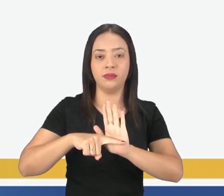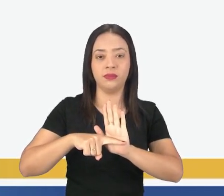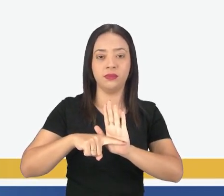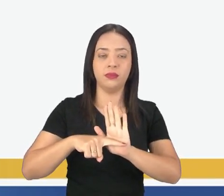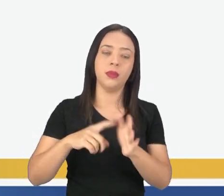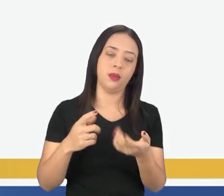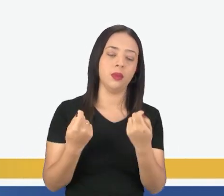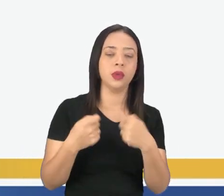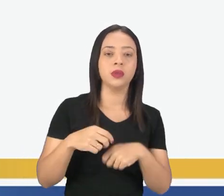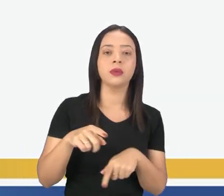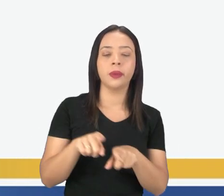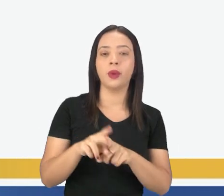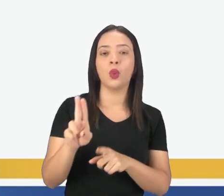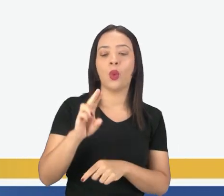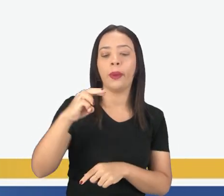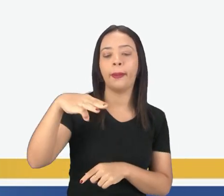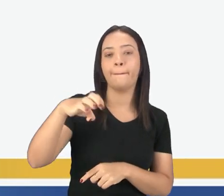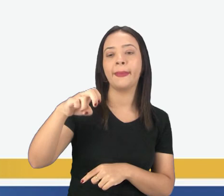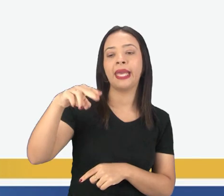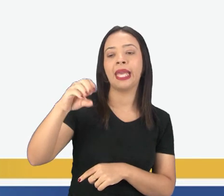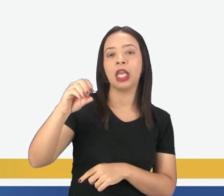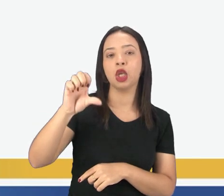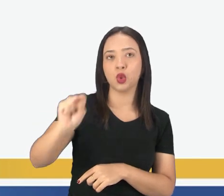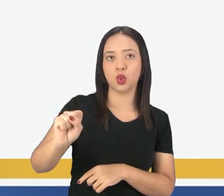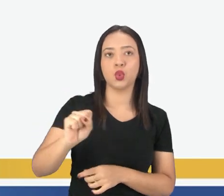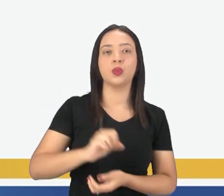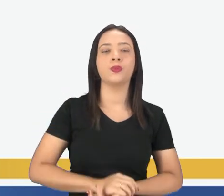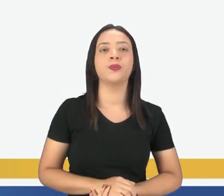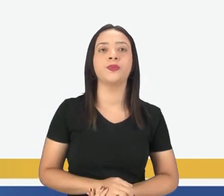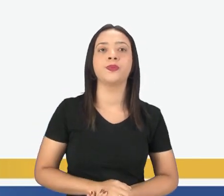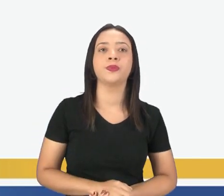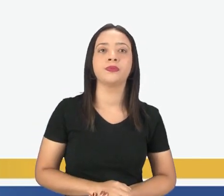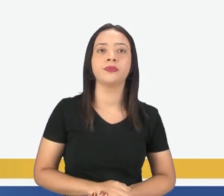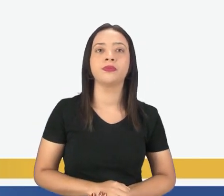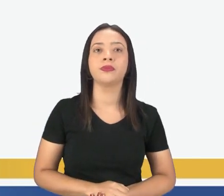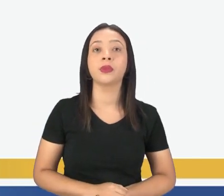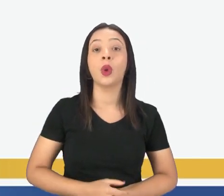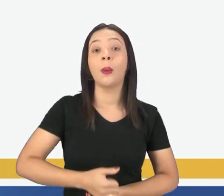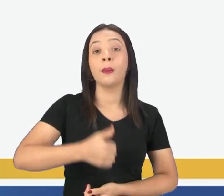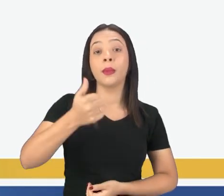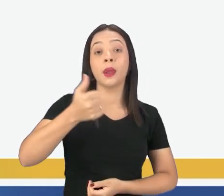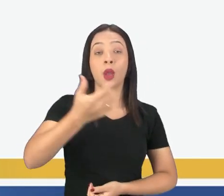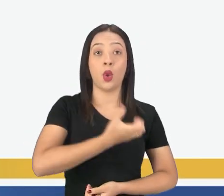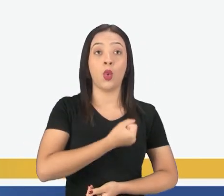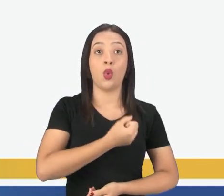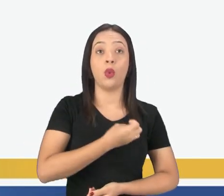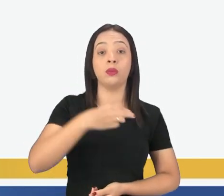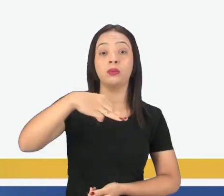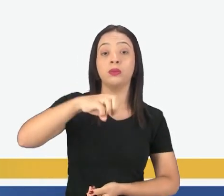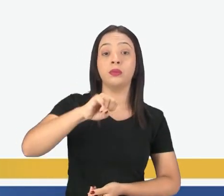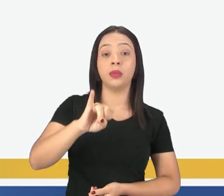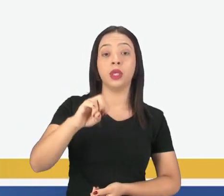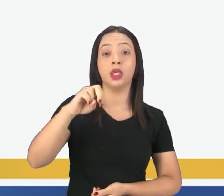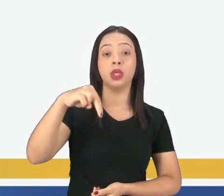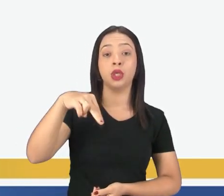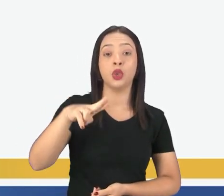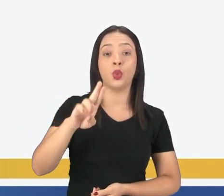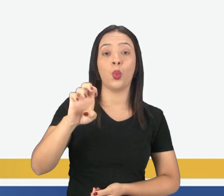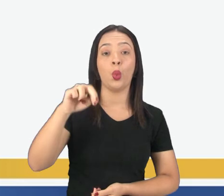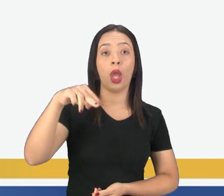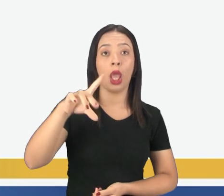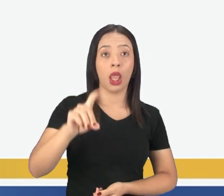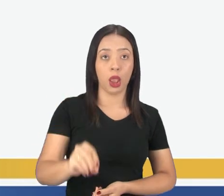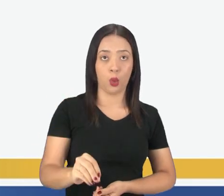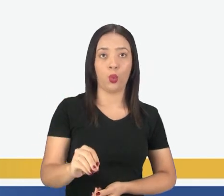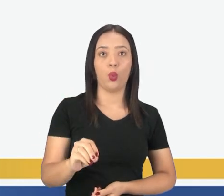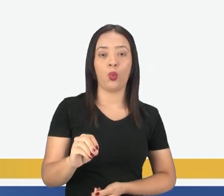usam mais, menos em sala de aula. E quais são os termos da subtração? Eu chamo o primeiro número que eu uso na subtração, eu chamo de diminuendo.